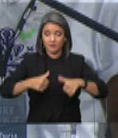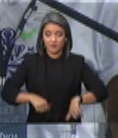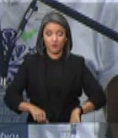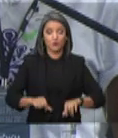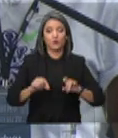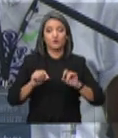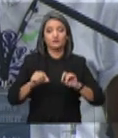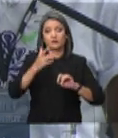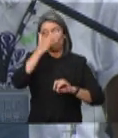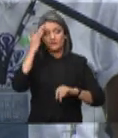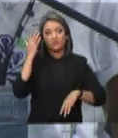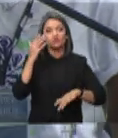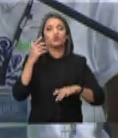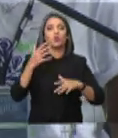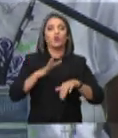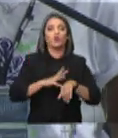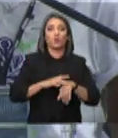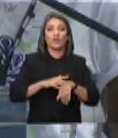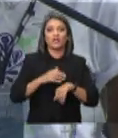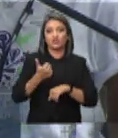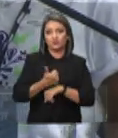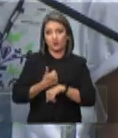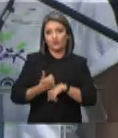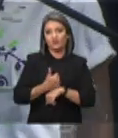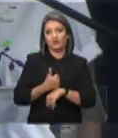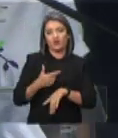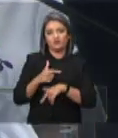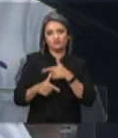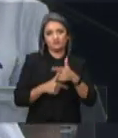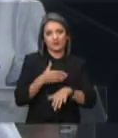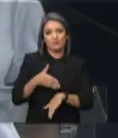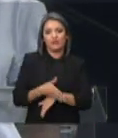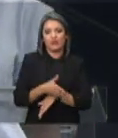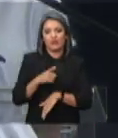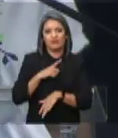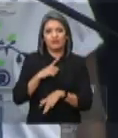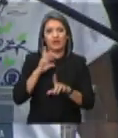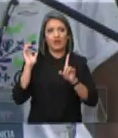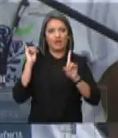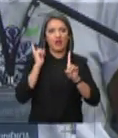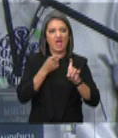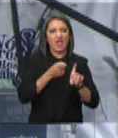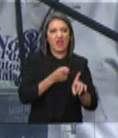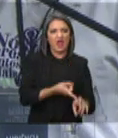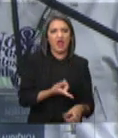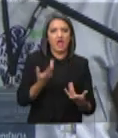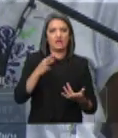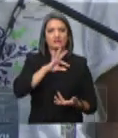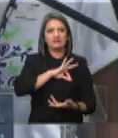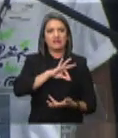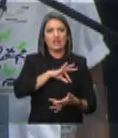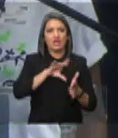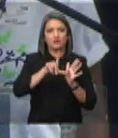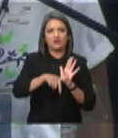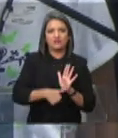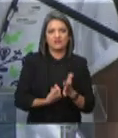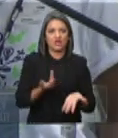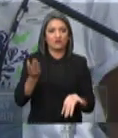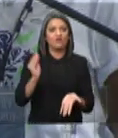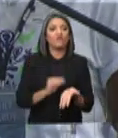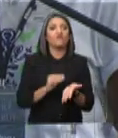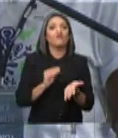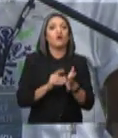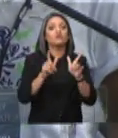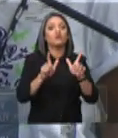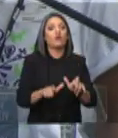dos profissionais inseridos nesse campo com relatos de assédio moral atrás do salariais falta de condições de